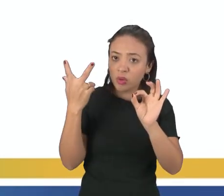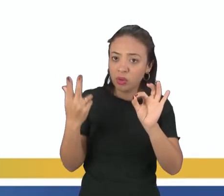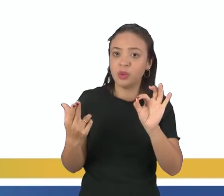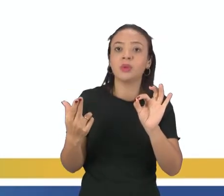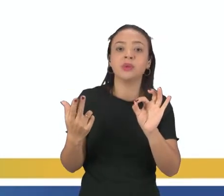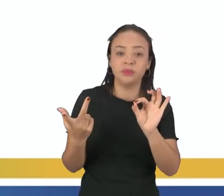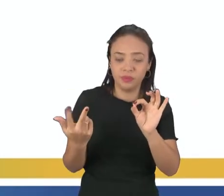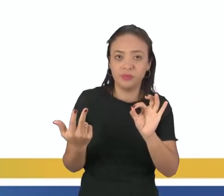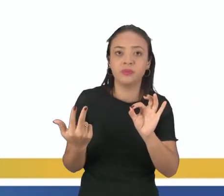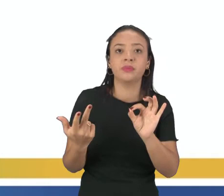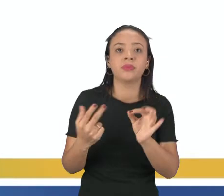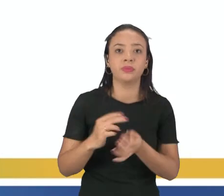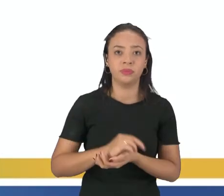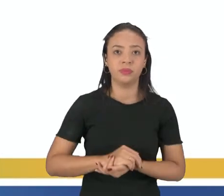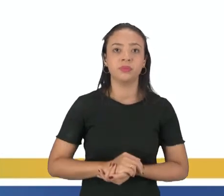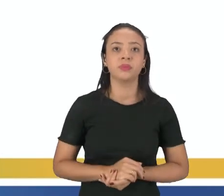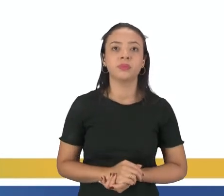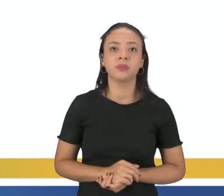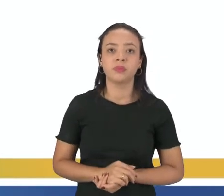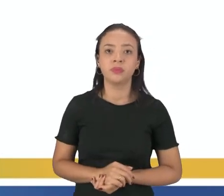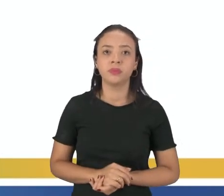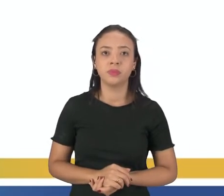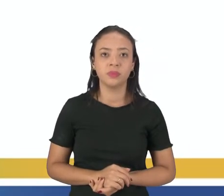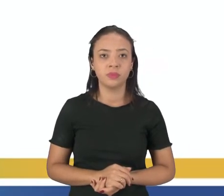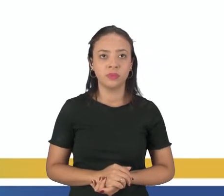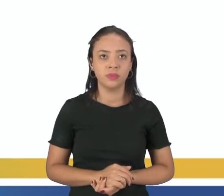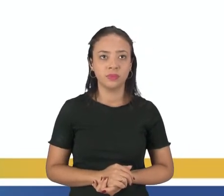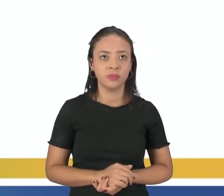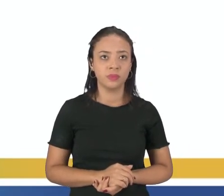ela tem a mesma largura.